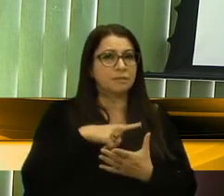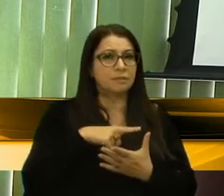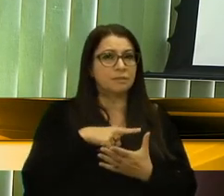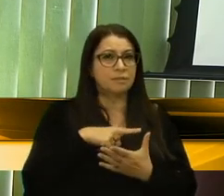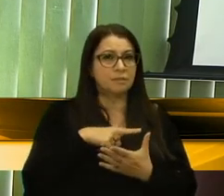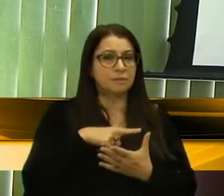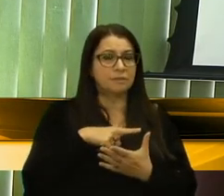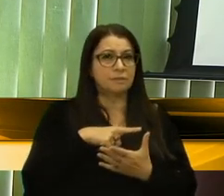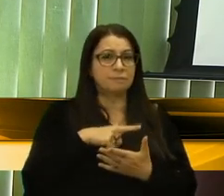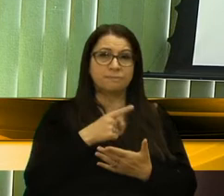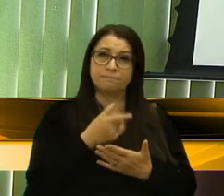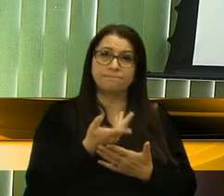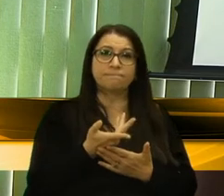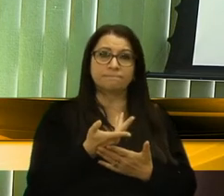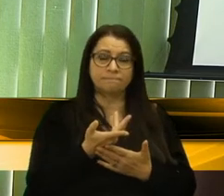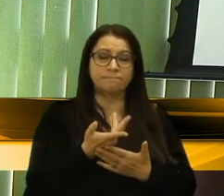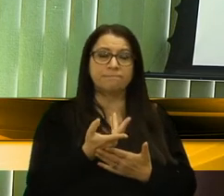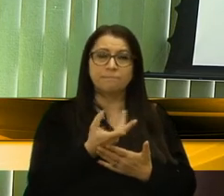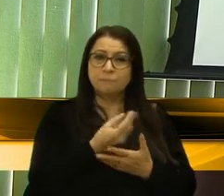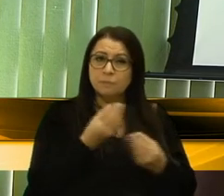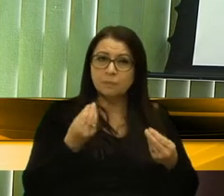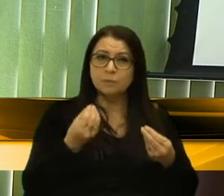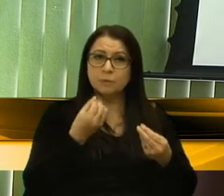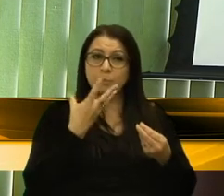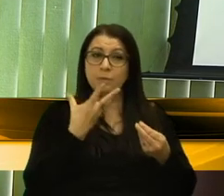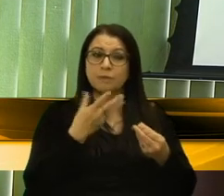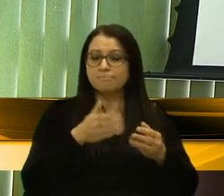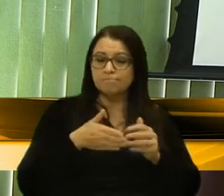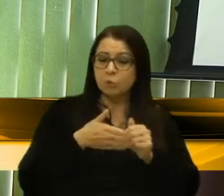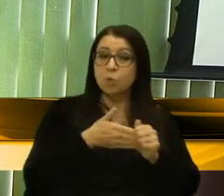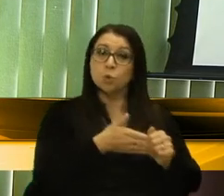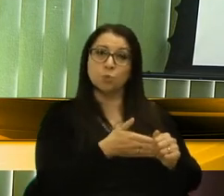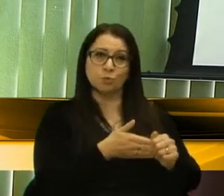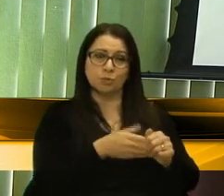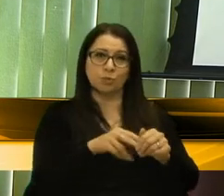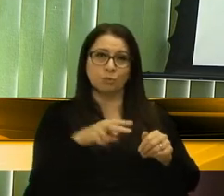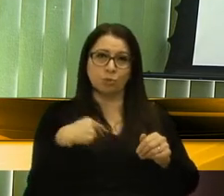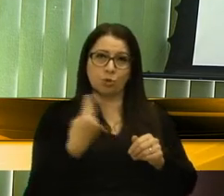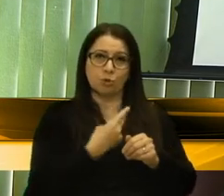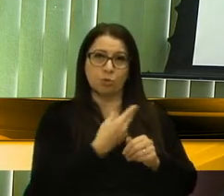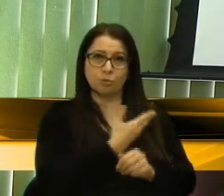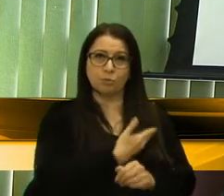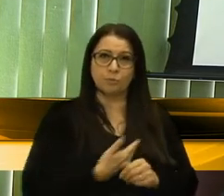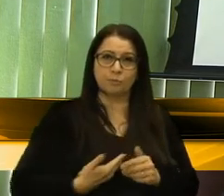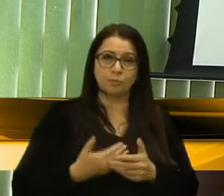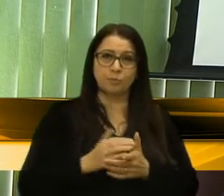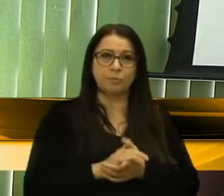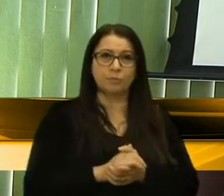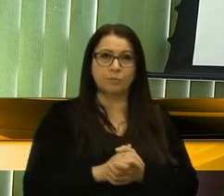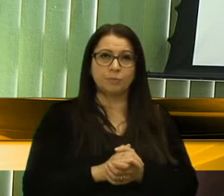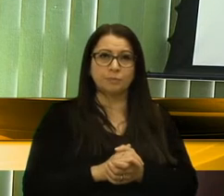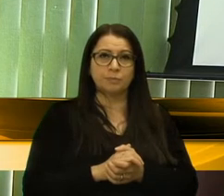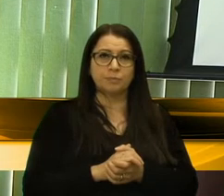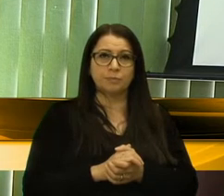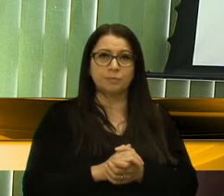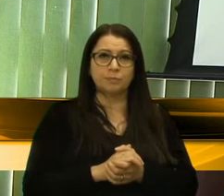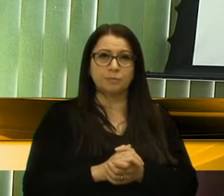sido, assim, muito bem conduzida pelos nossos governantes, né? E a